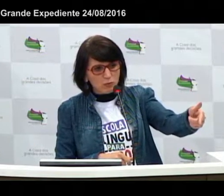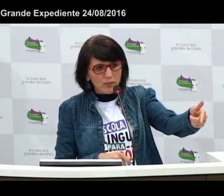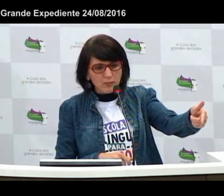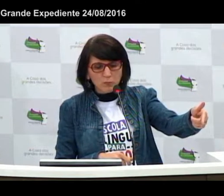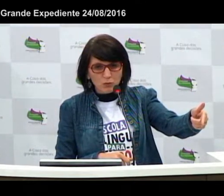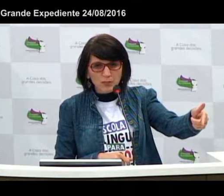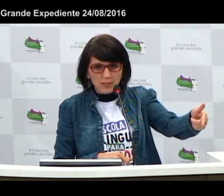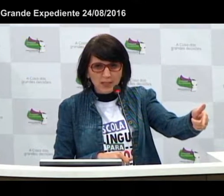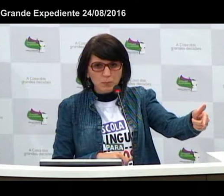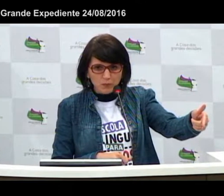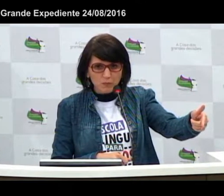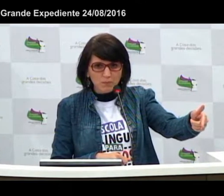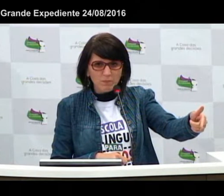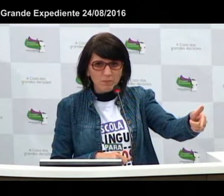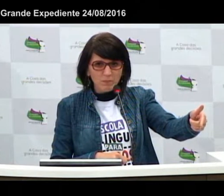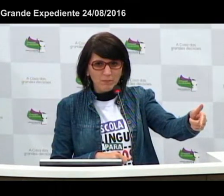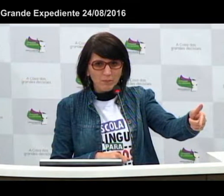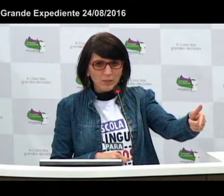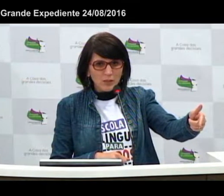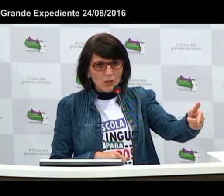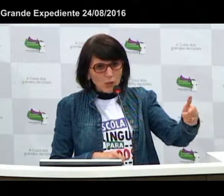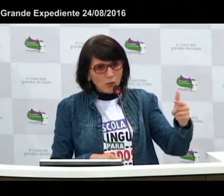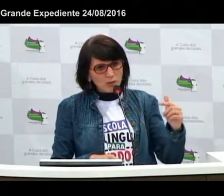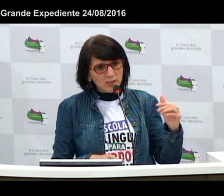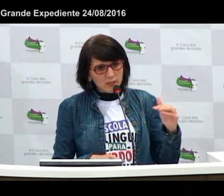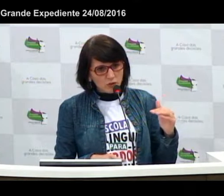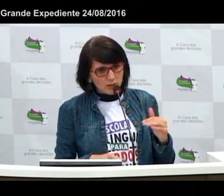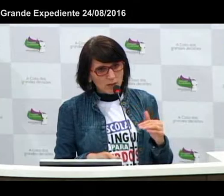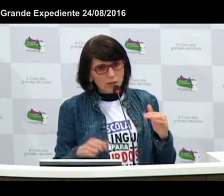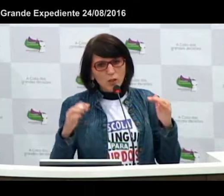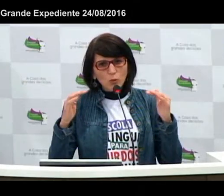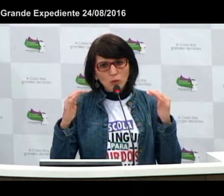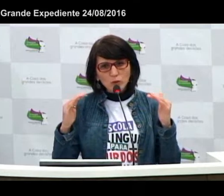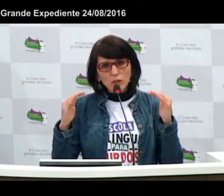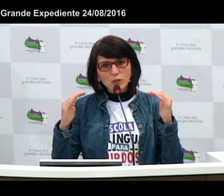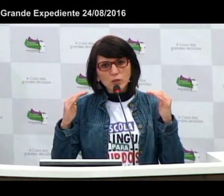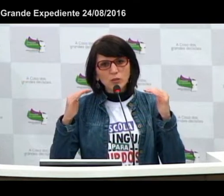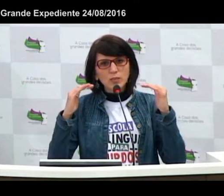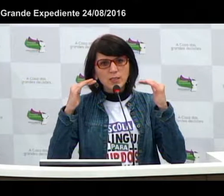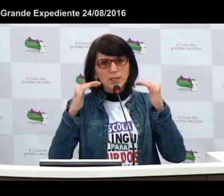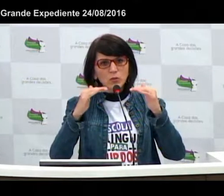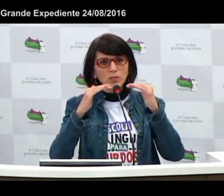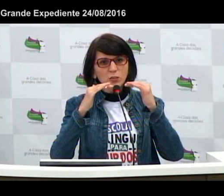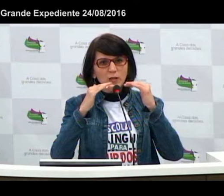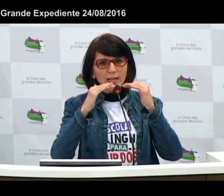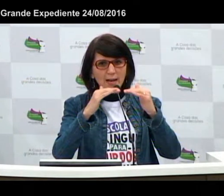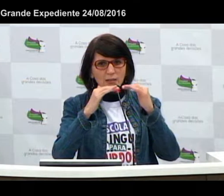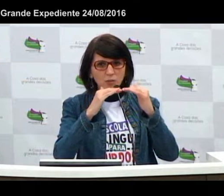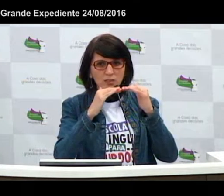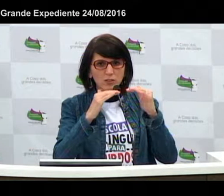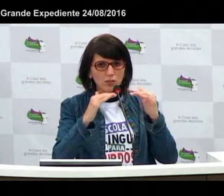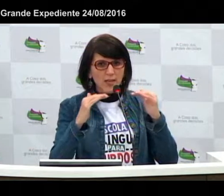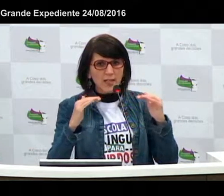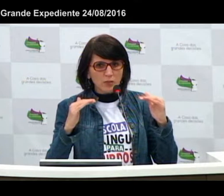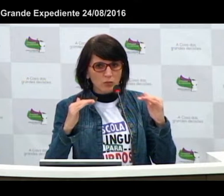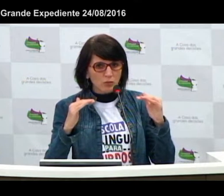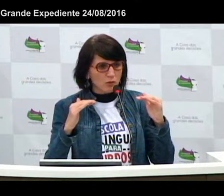não tivéssemos uma intérprete. Ou seja, quando nós conseguimos igualá-los